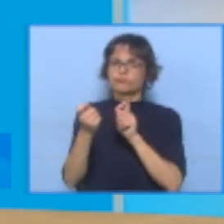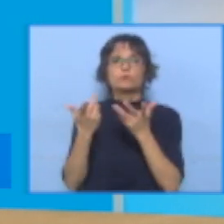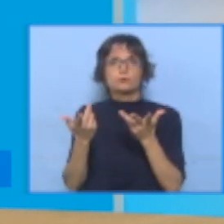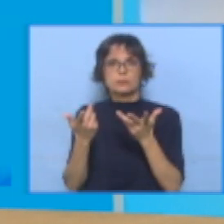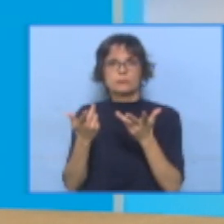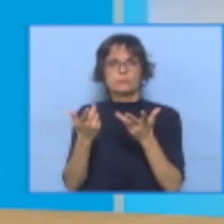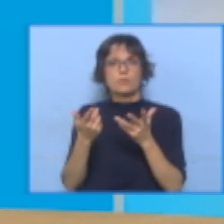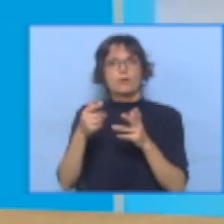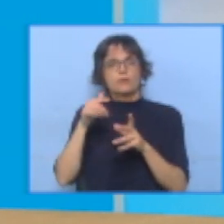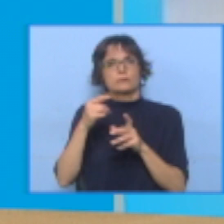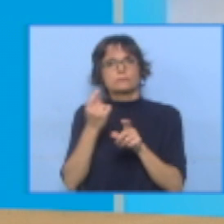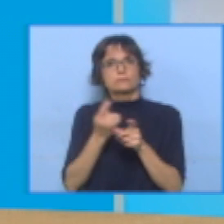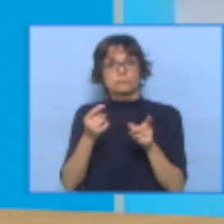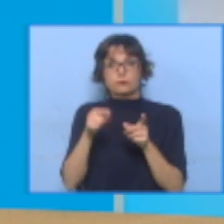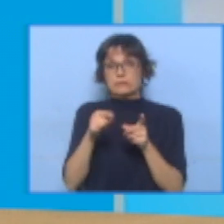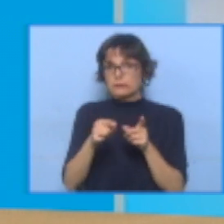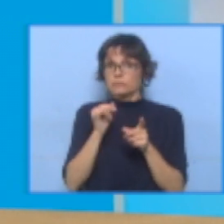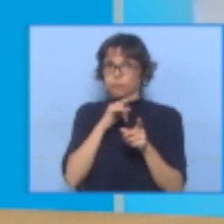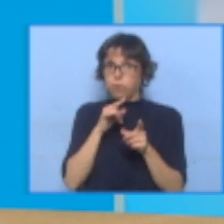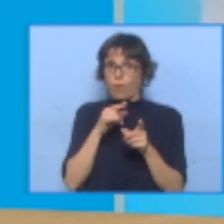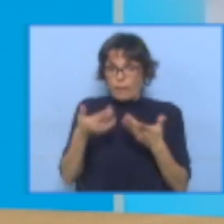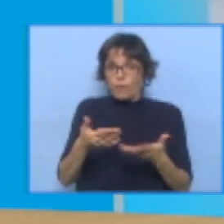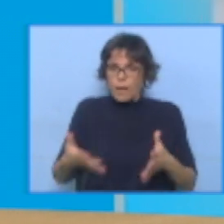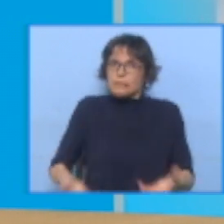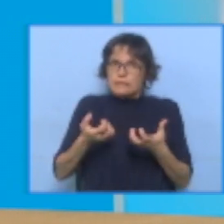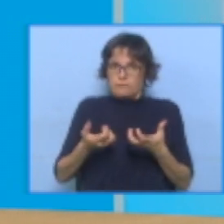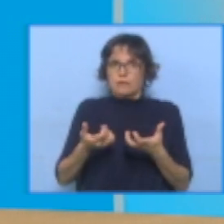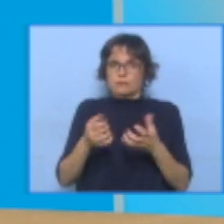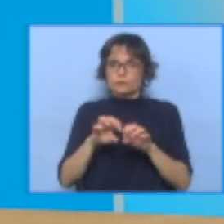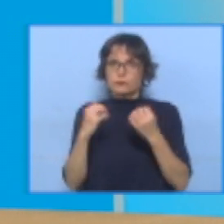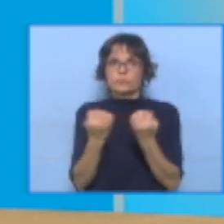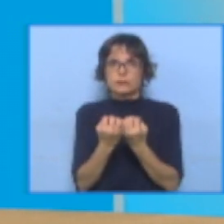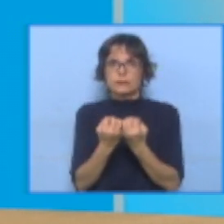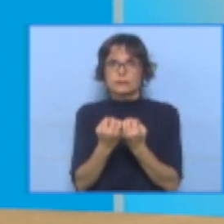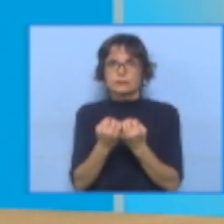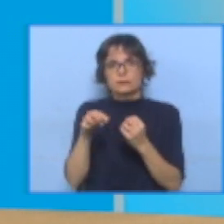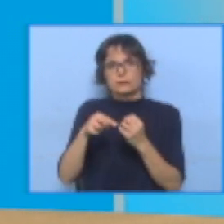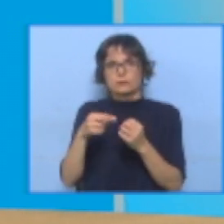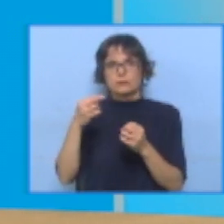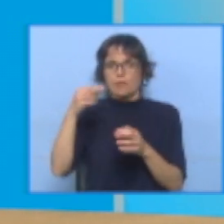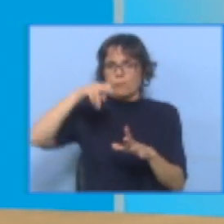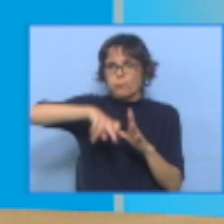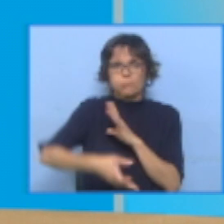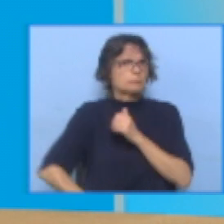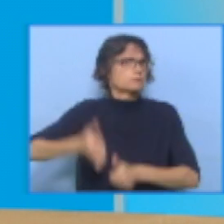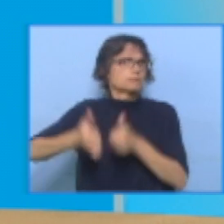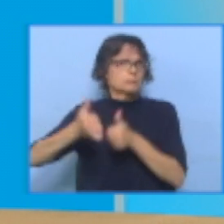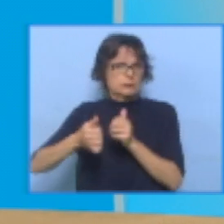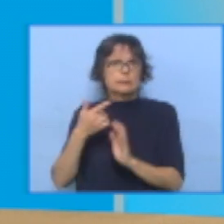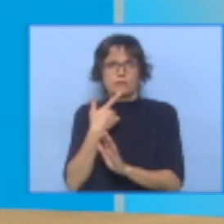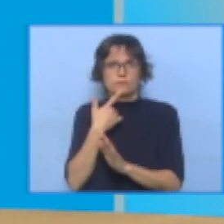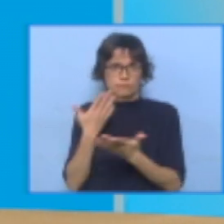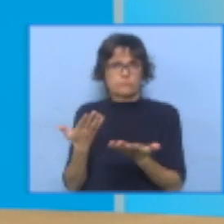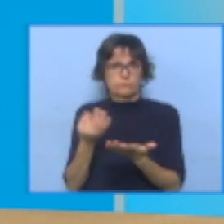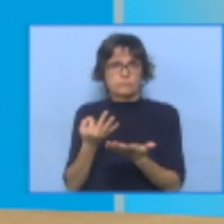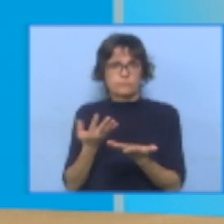mudança de mentalidades possa ocorrer a tempo do choque com a realidade, porque esse choque pode ser de facto